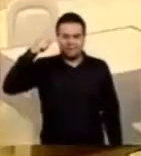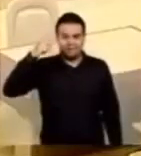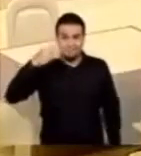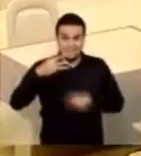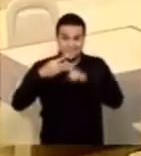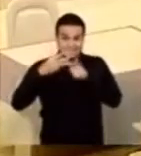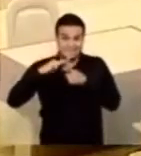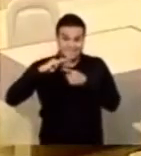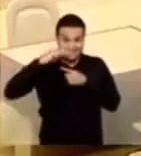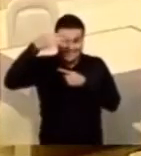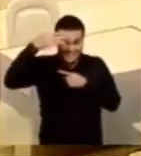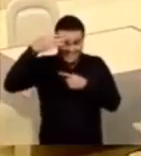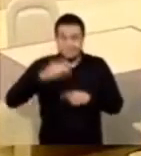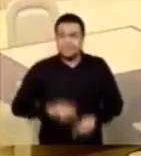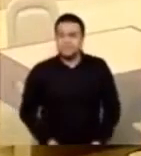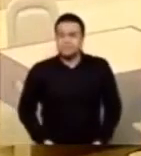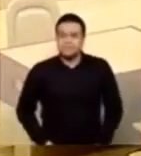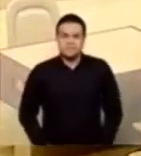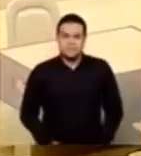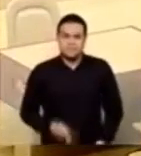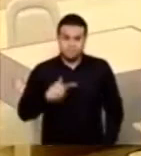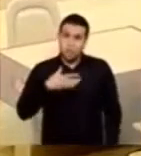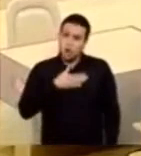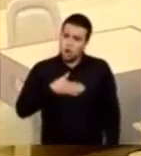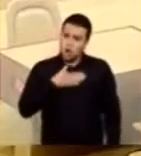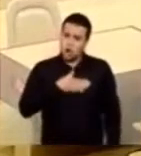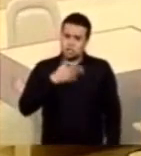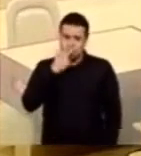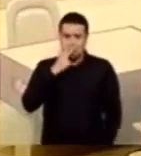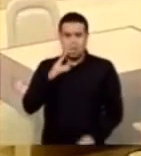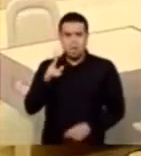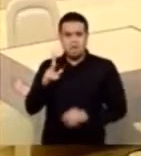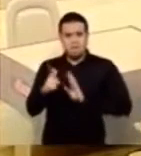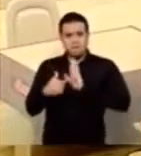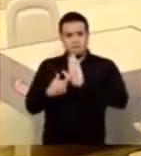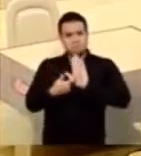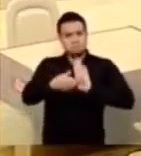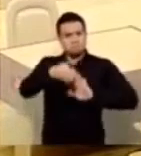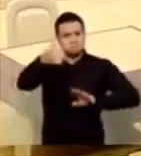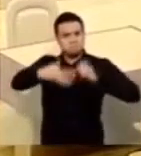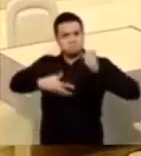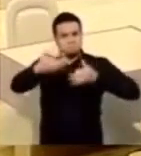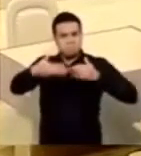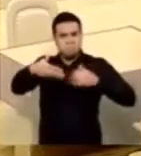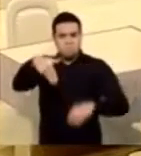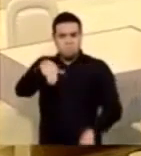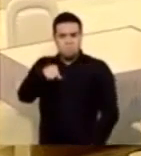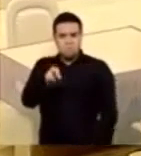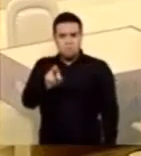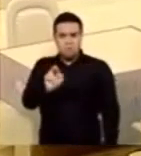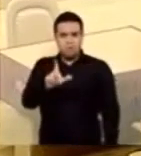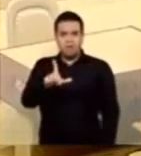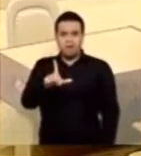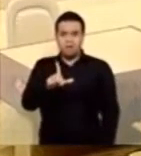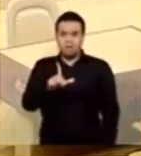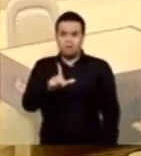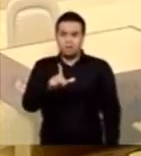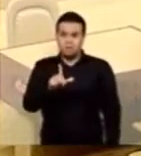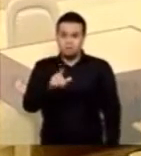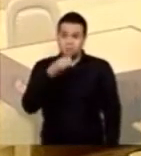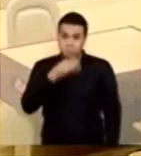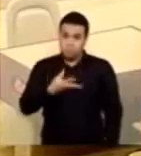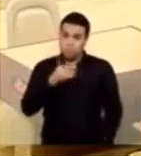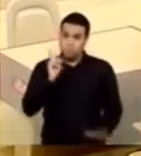Para quem gosta de trazer a moral para dentro do direito, é uma boa pergunta. E por que que isso ocorreu?